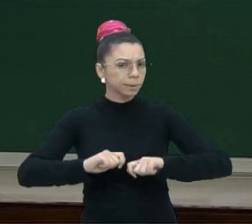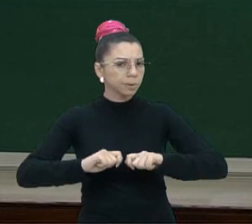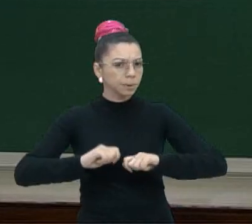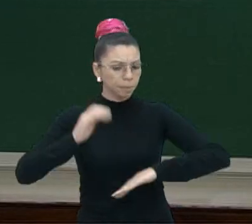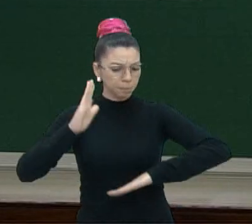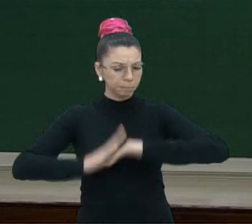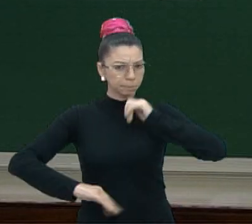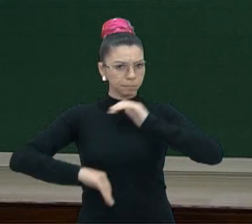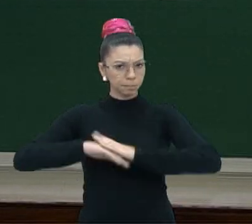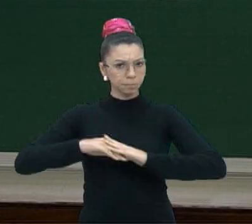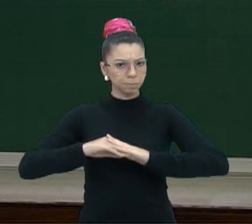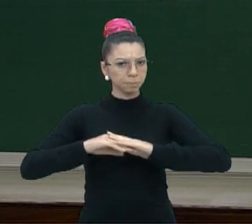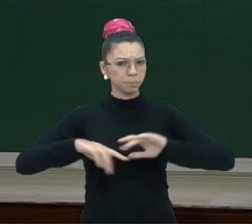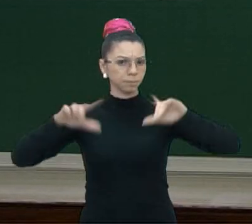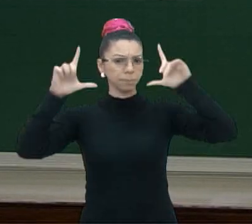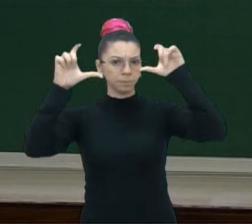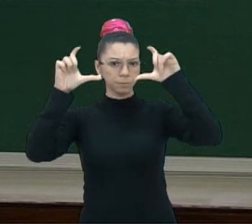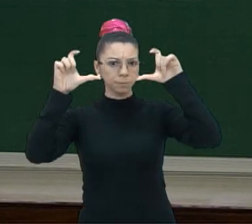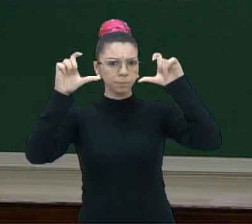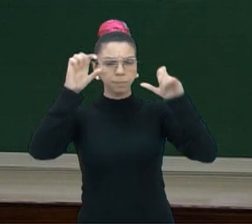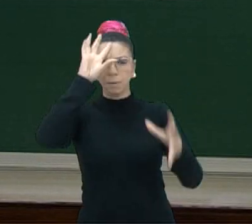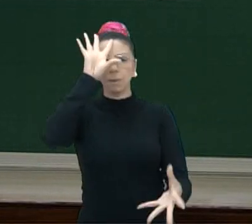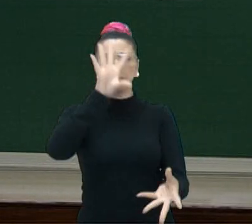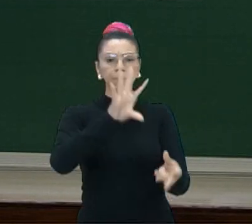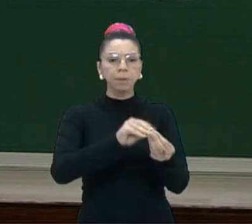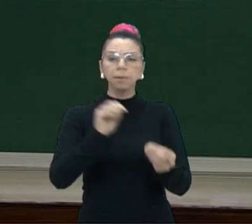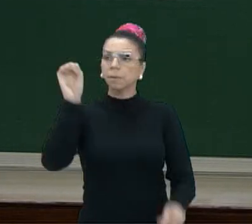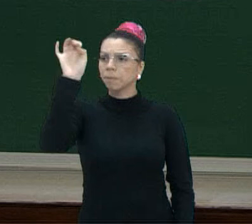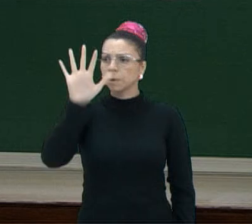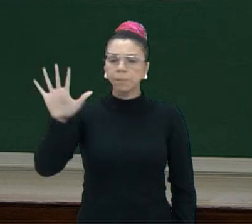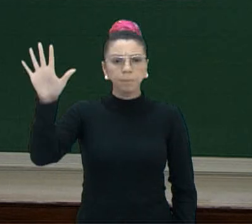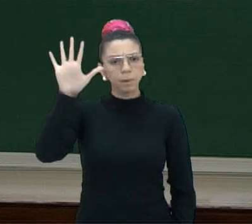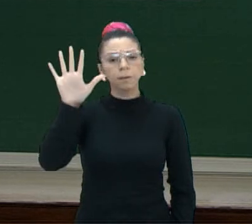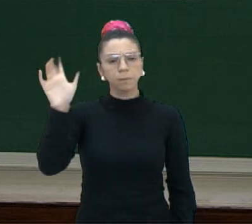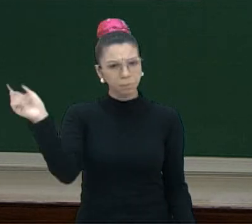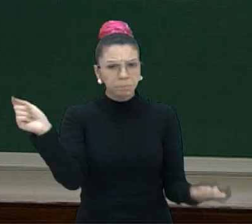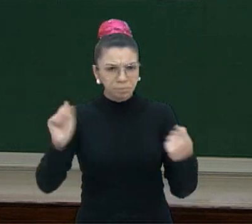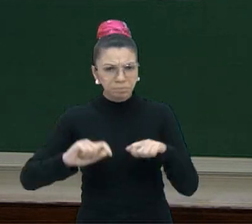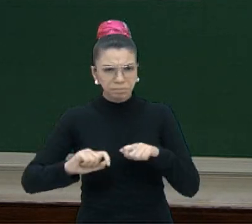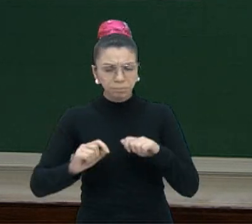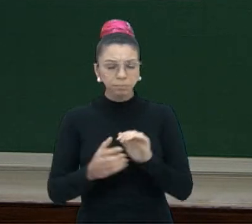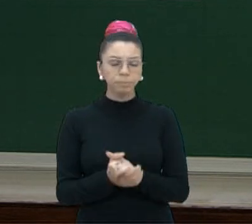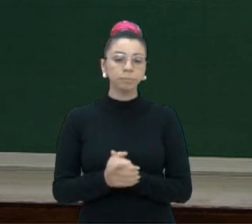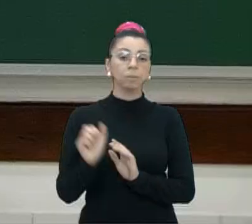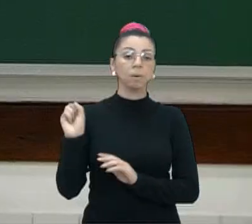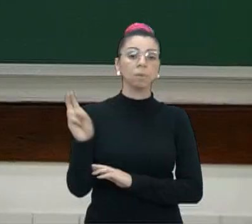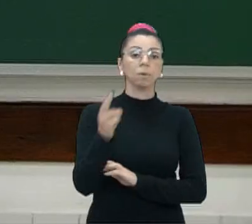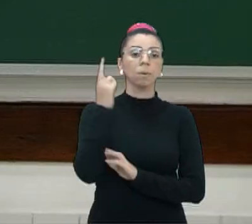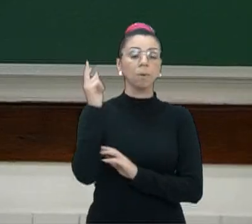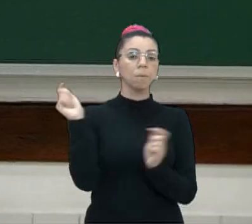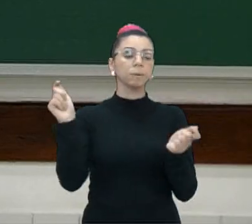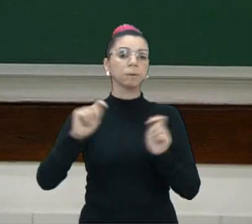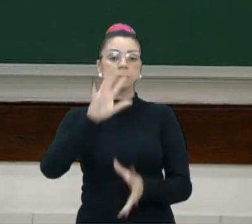fotógrafo profissional para entender uma imagem? Será que é isso que é necessário? Ou será que eu preciso entender